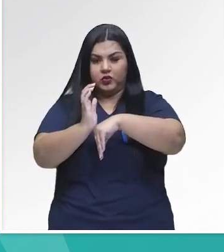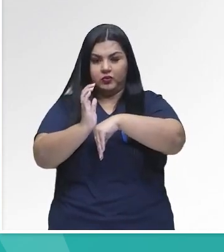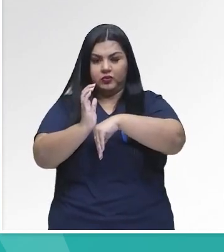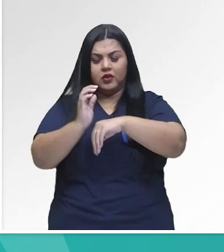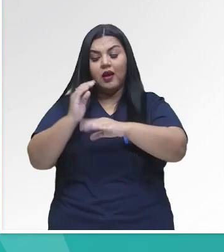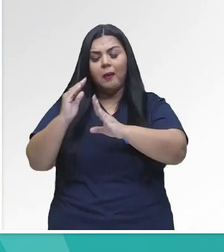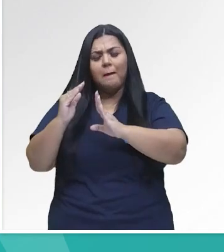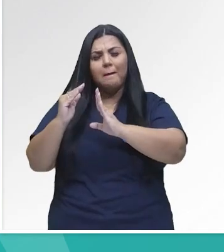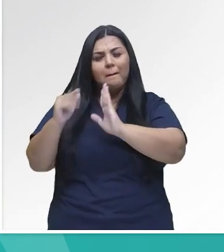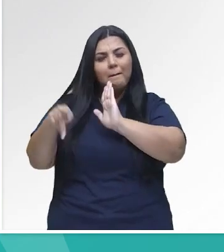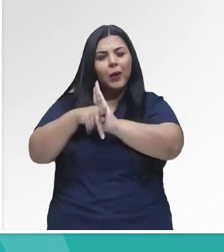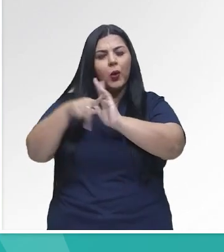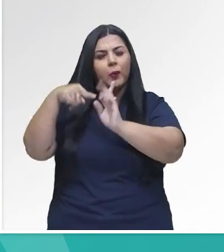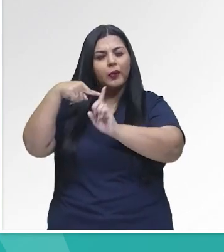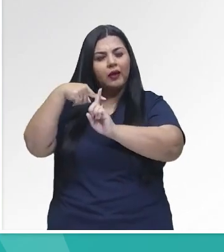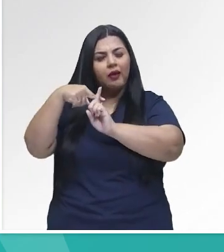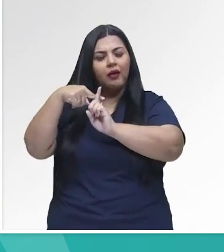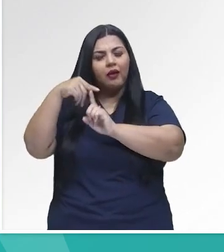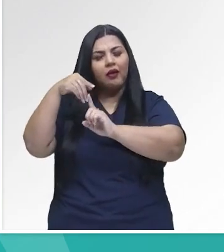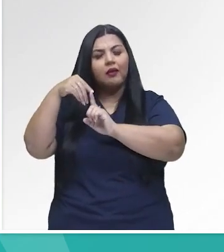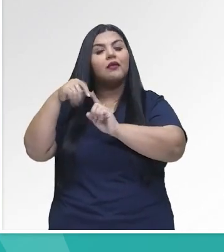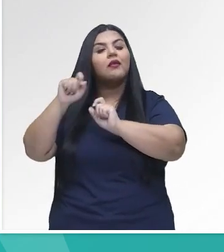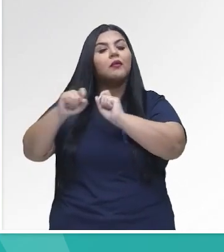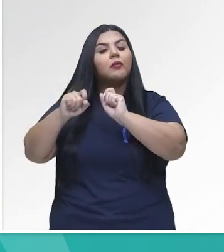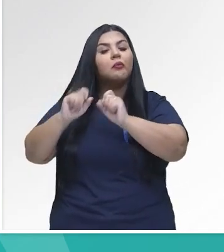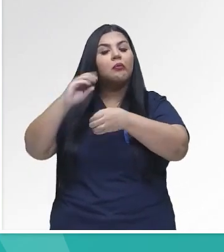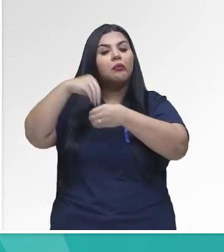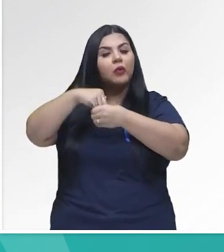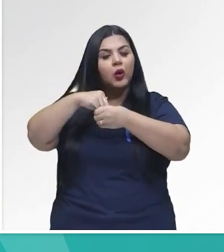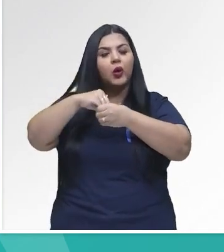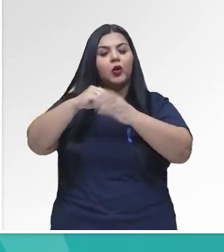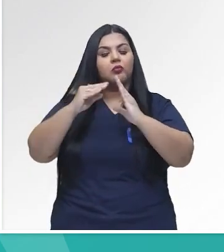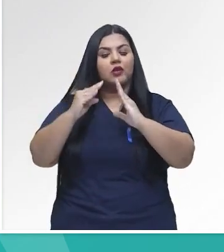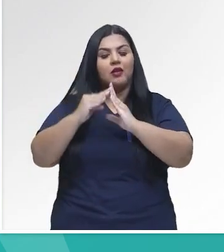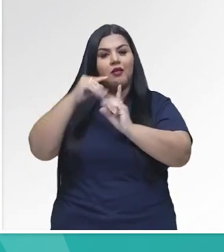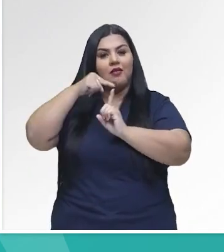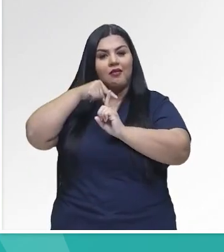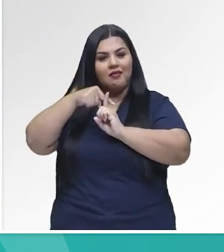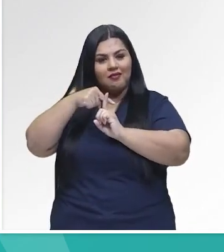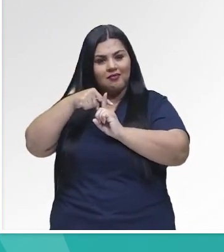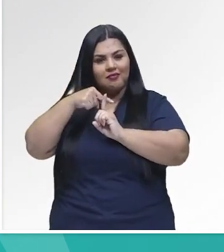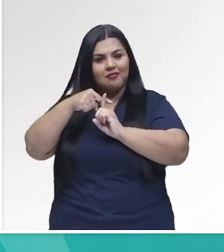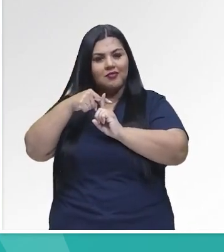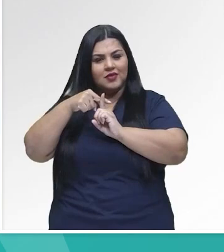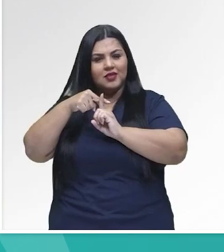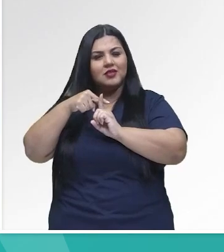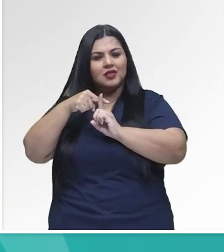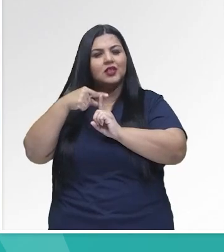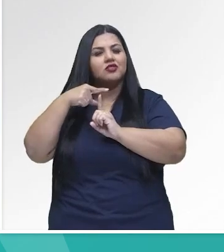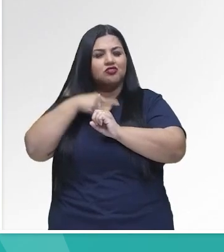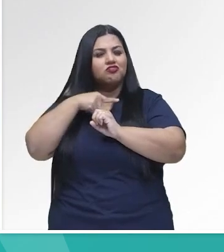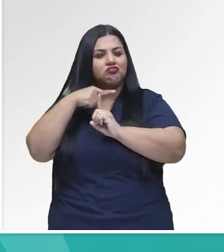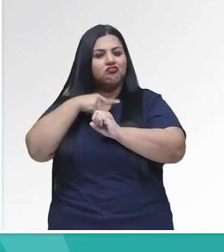O bispo, que faz parte do clero, né, que tinha